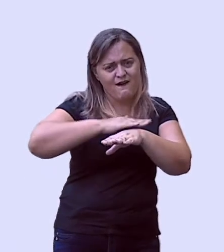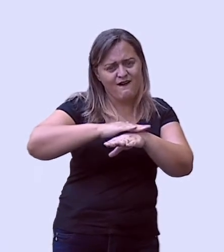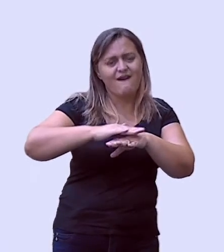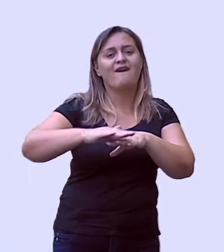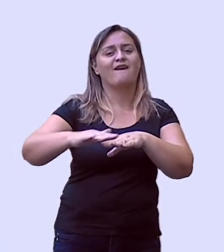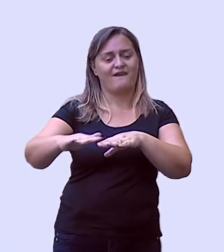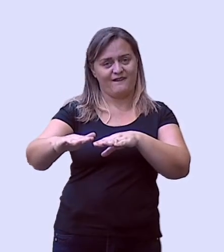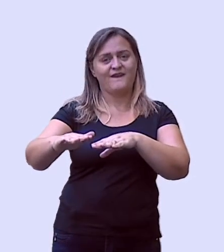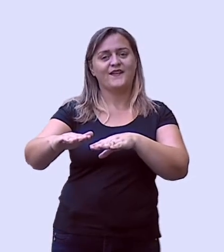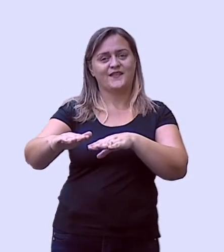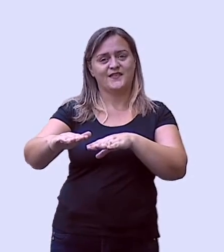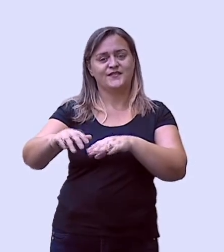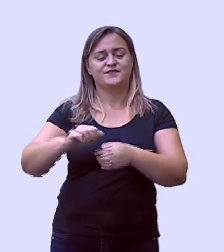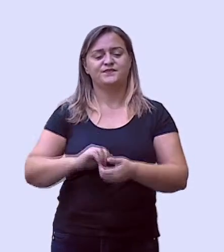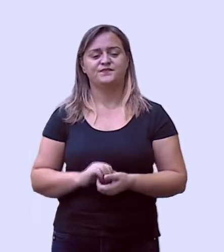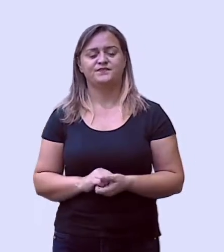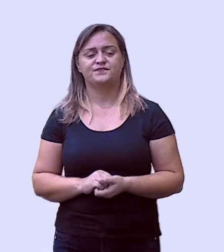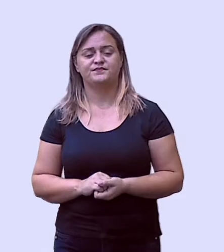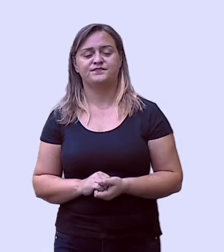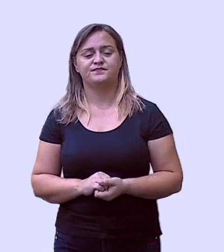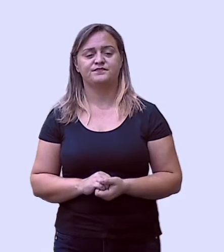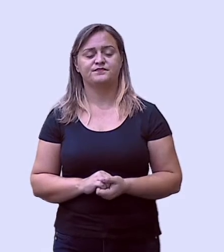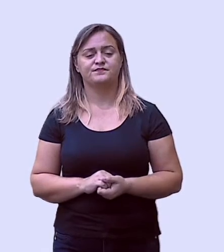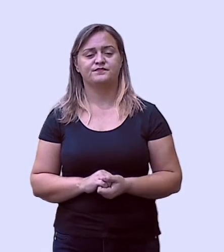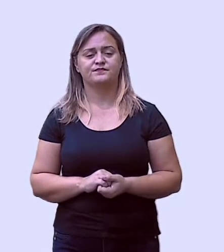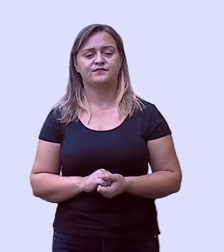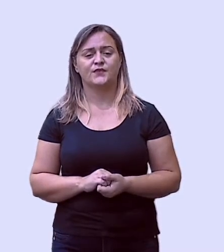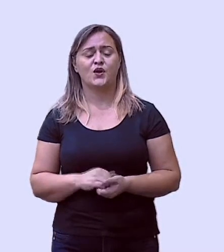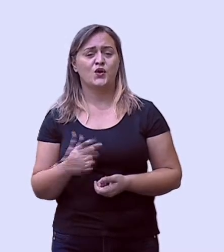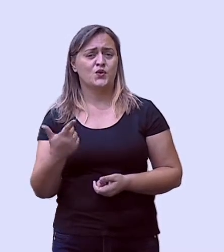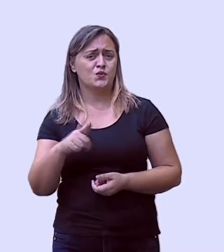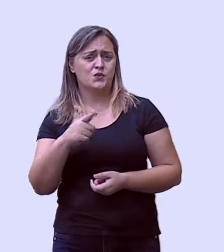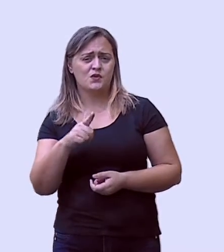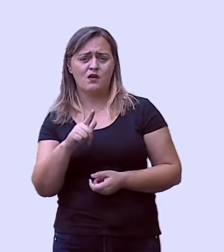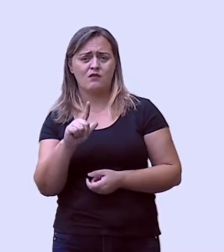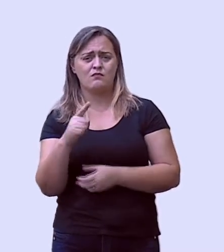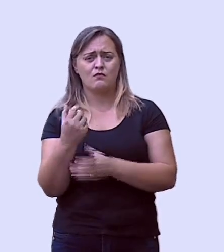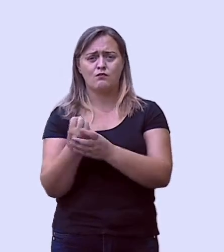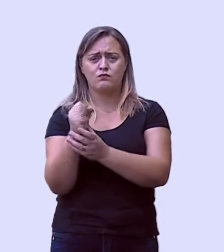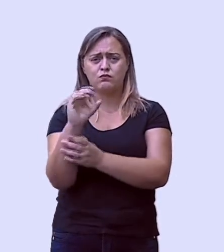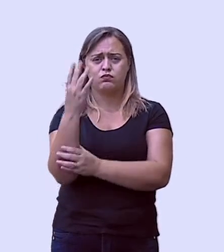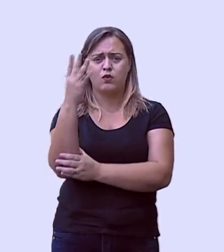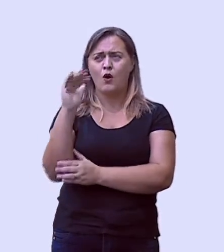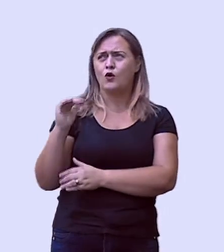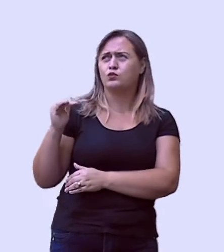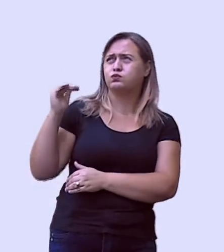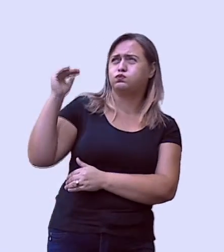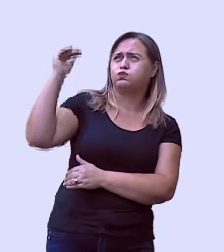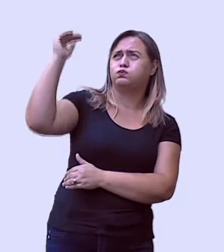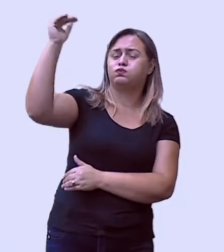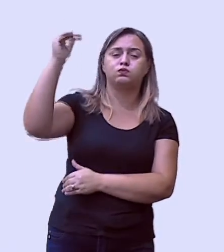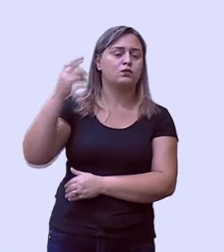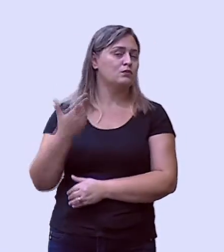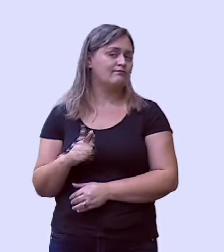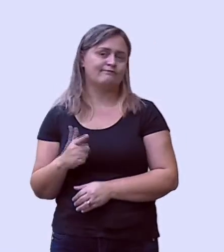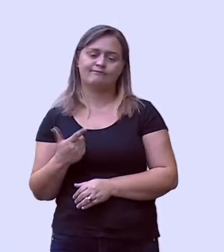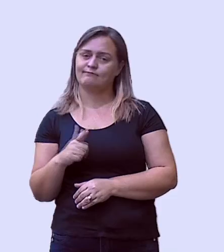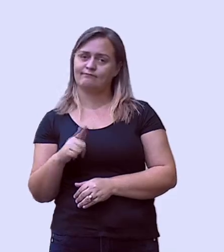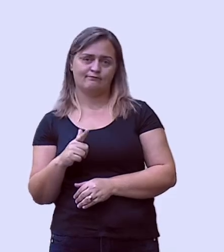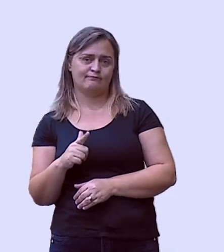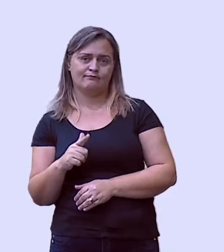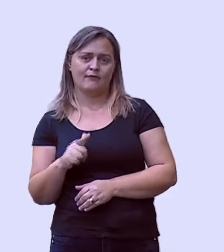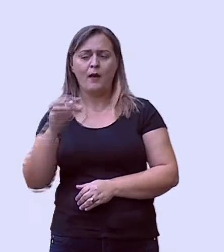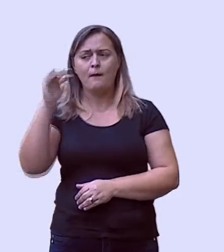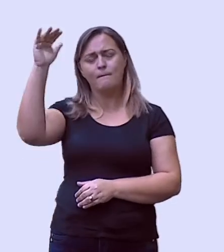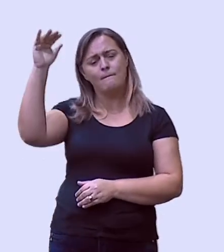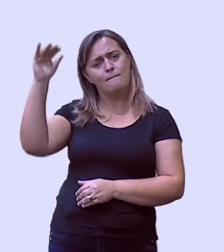de vegetação campestre. A gente não vai ter árvores de grande porte, mas a gente vai ter árvores de um